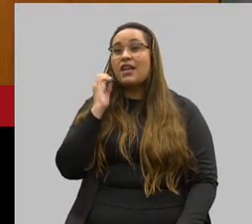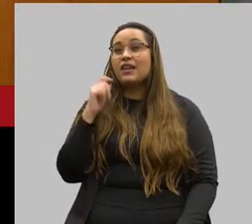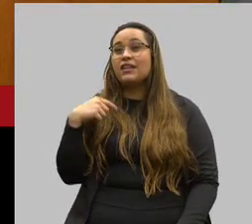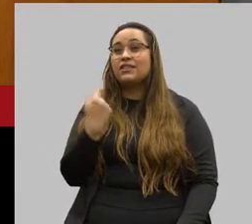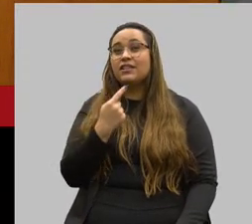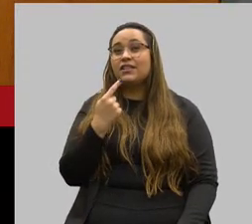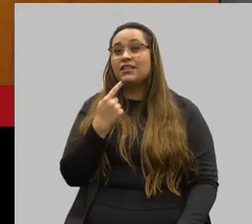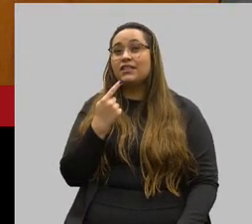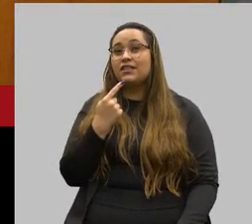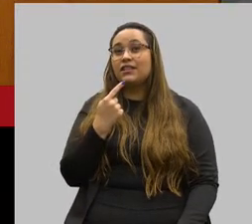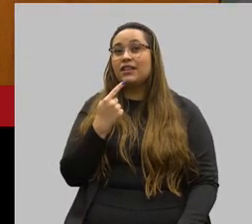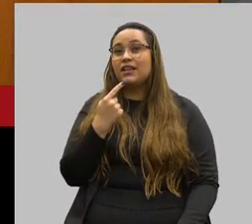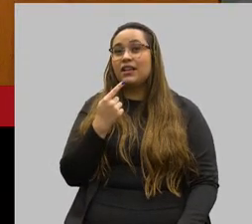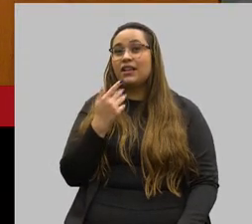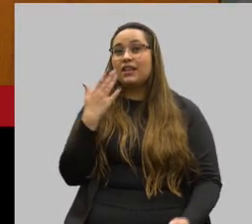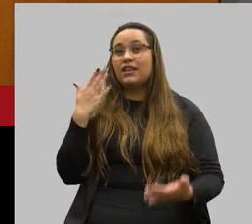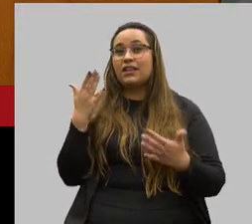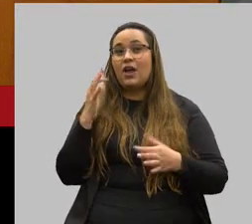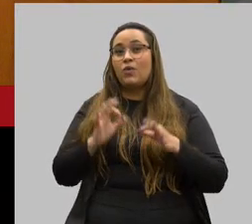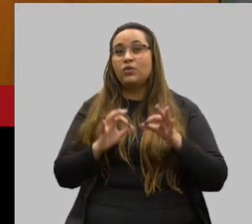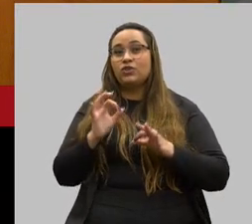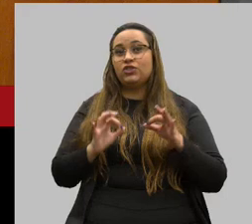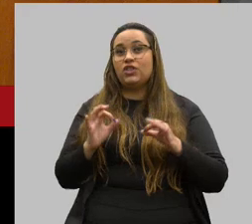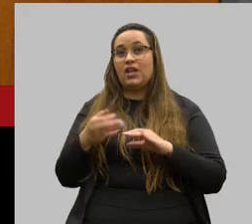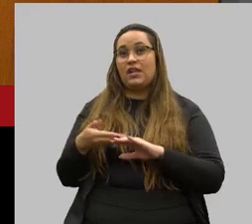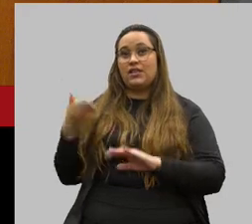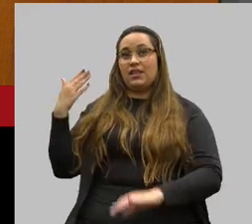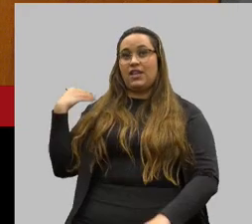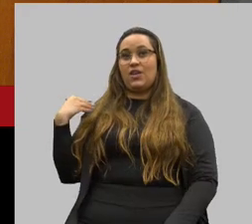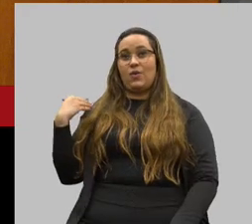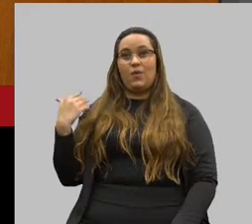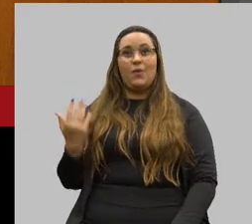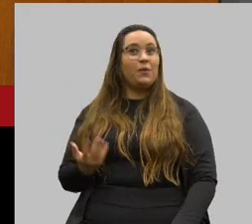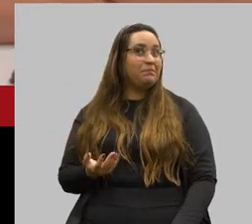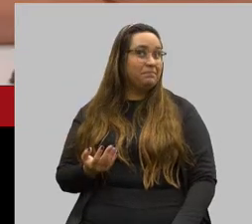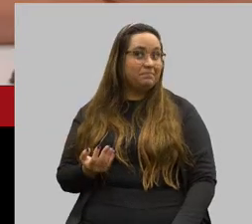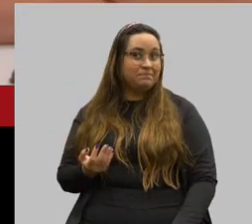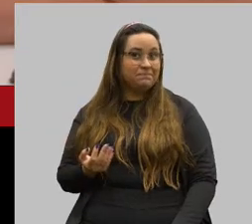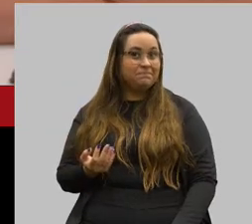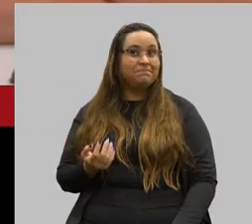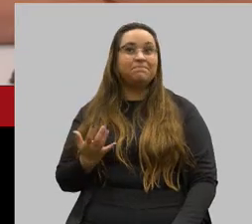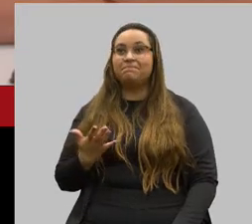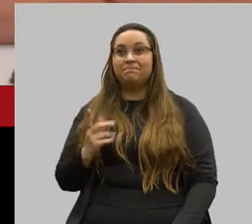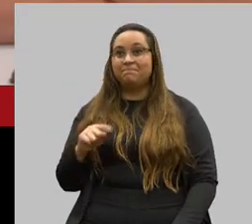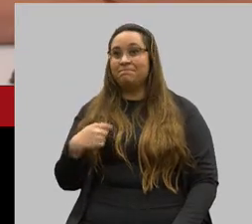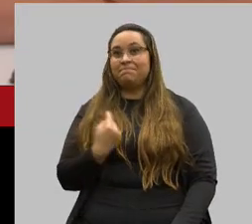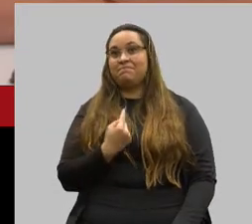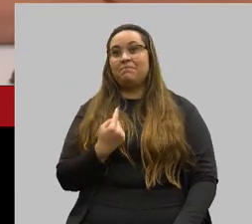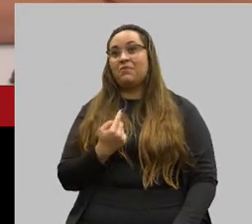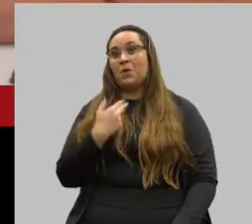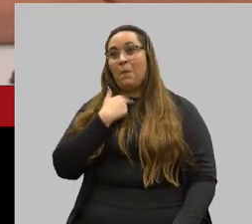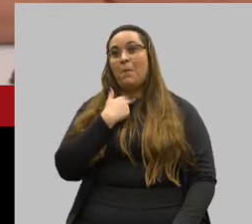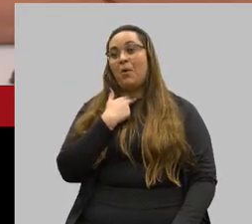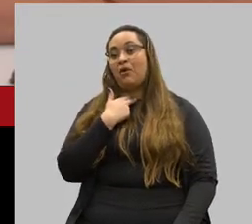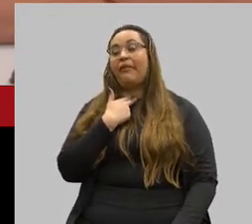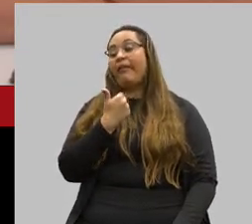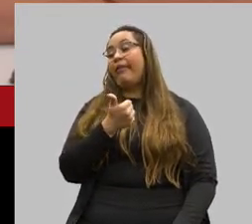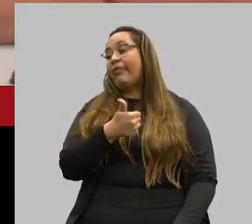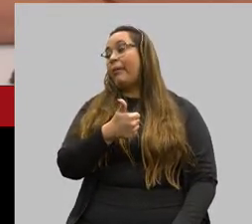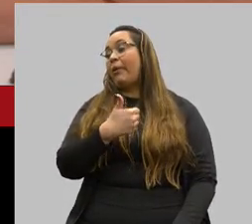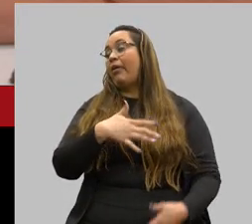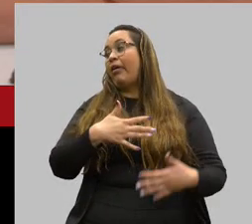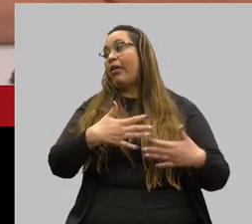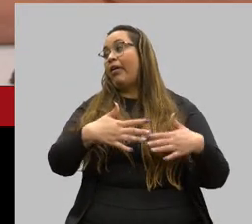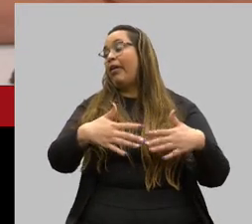gente tratou Na audiência anterior o que que foi firmado Na audiência anterior então a gente não pode ser empurrado com a barriga